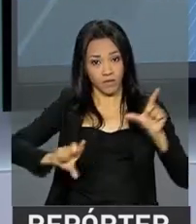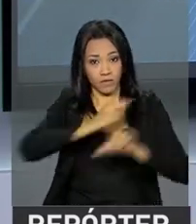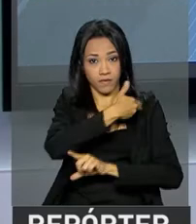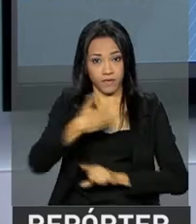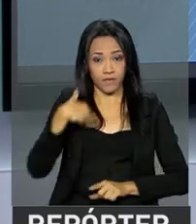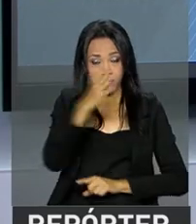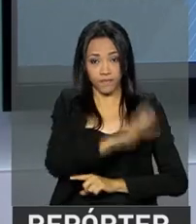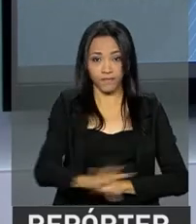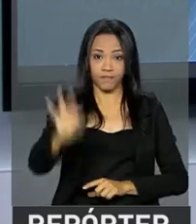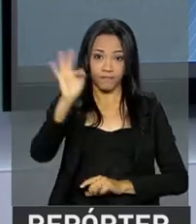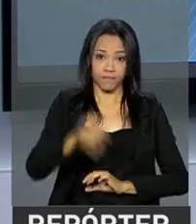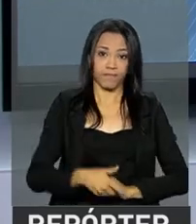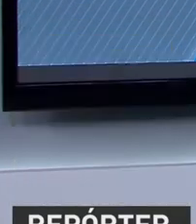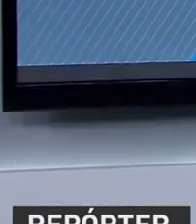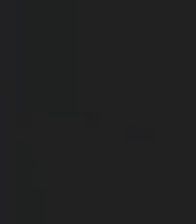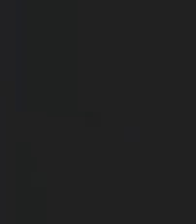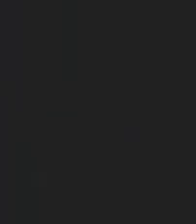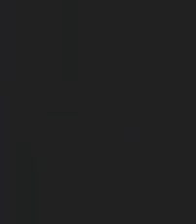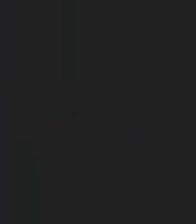do governo federal